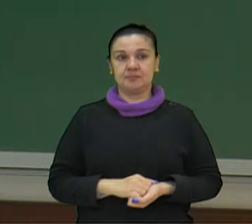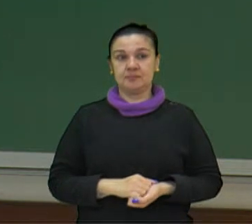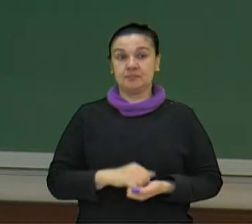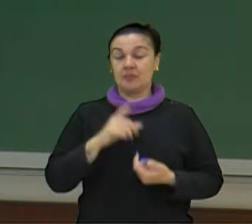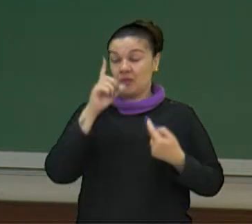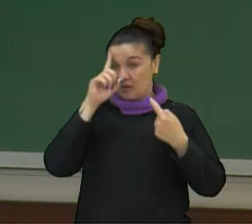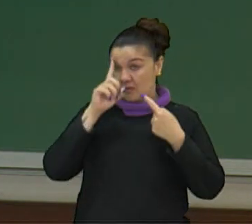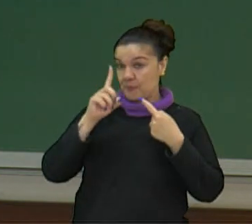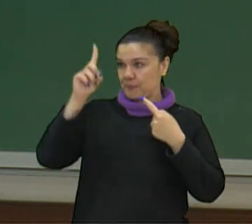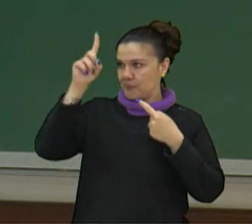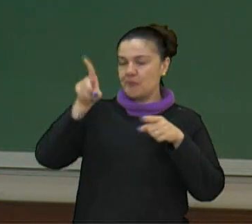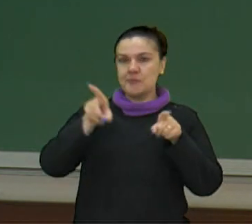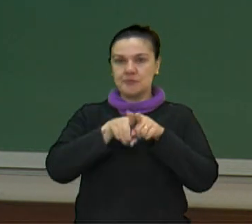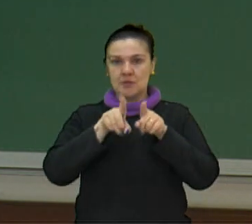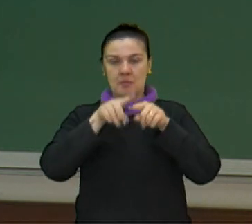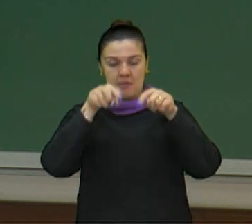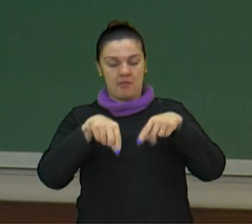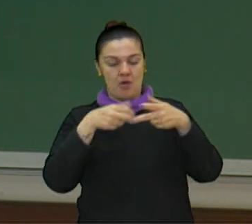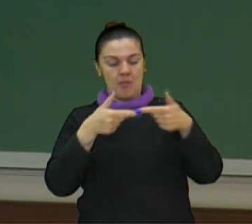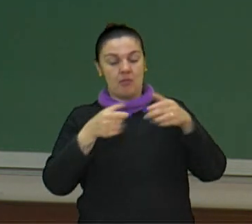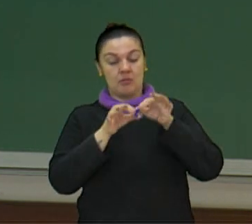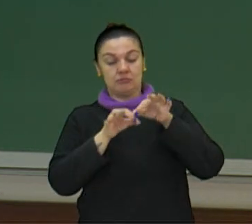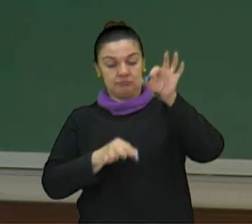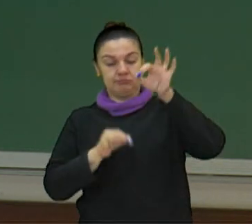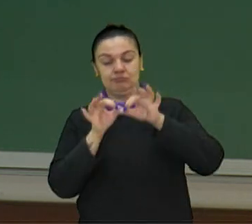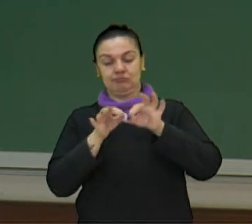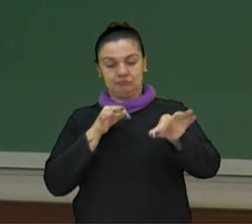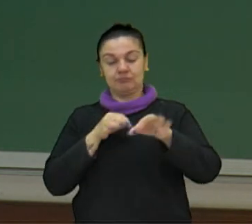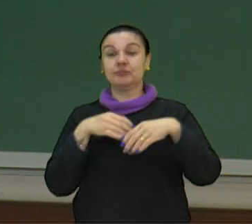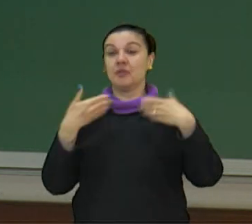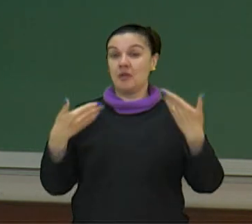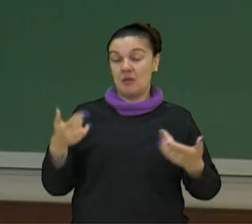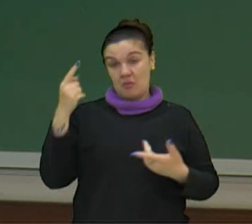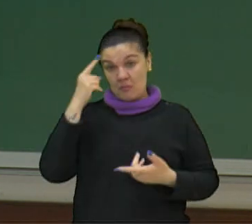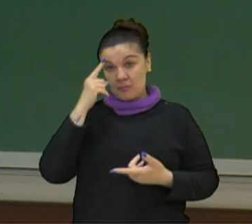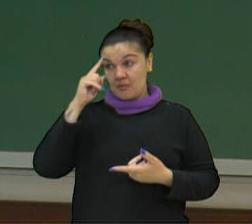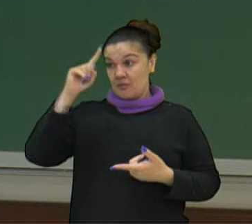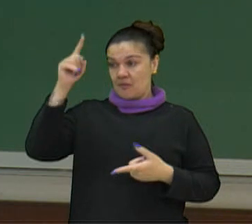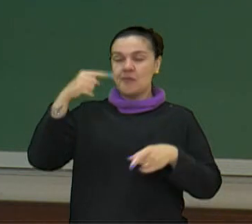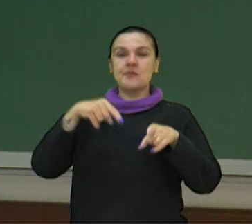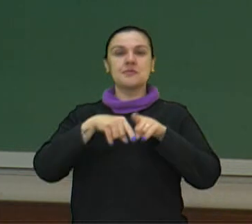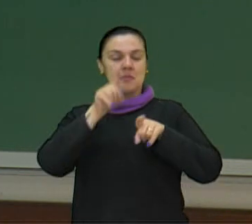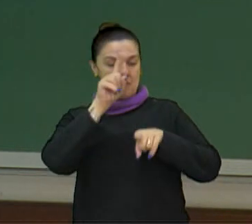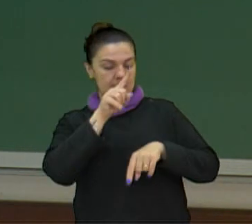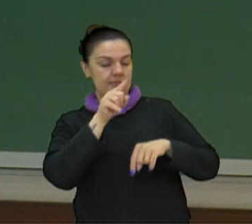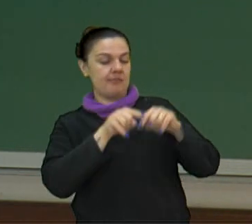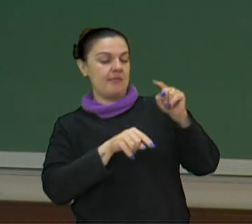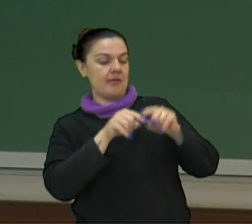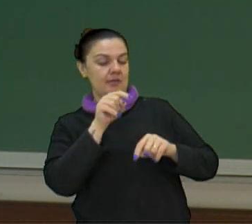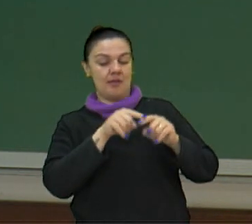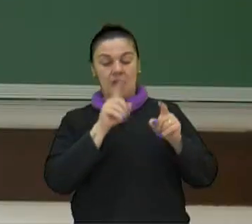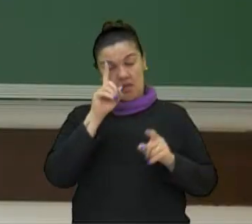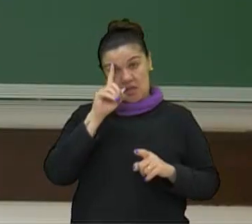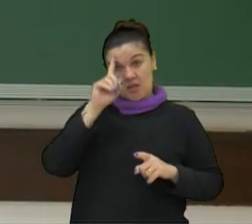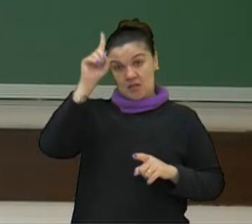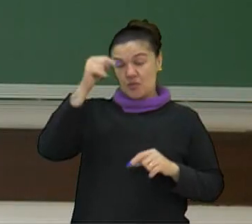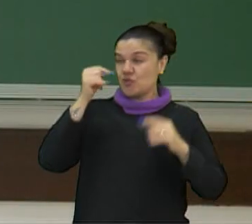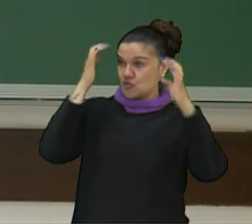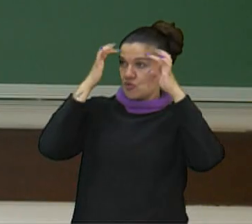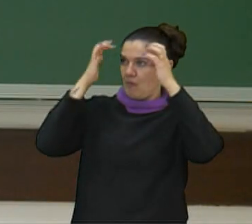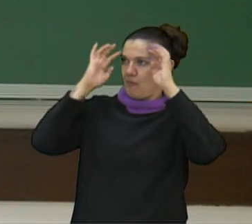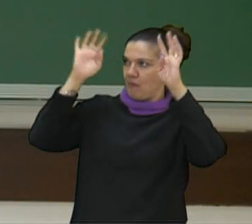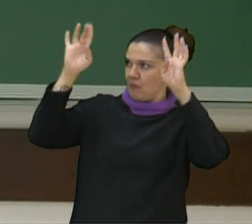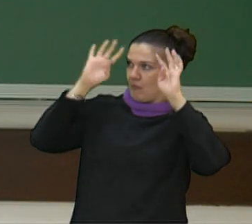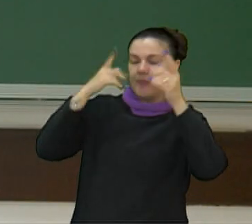Deus também é uma coisa extensa. Então, no pensamento de Spinoza, Deus também é matéria. Deus não é apenas ideia.